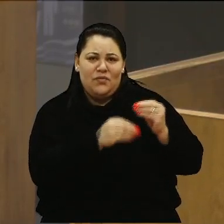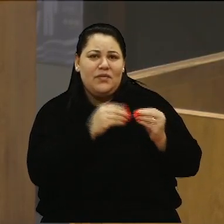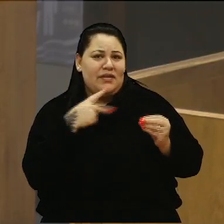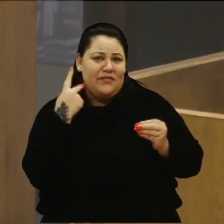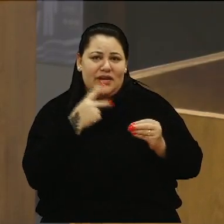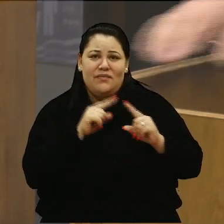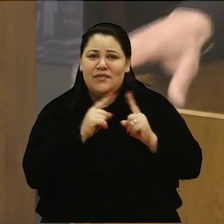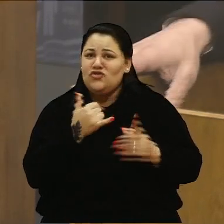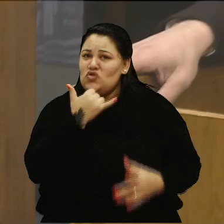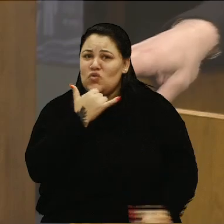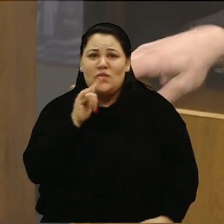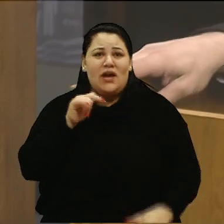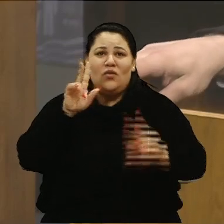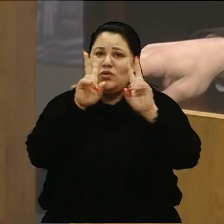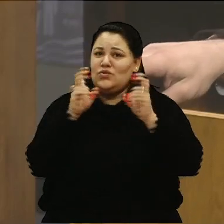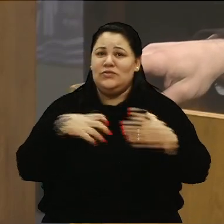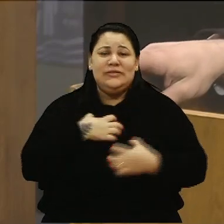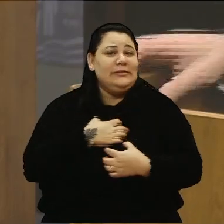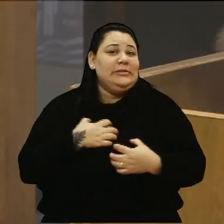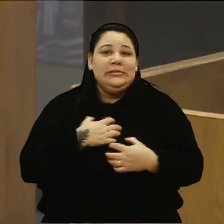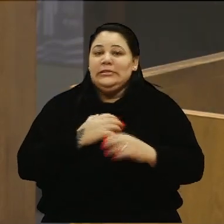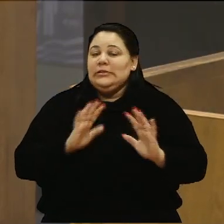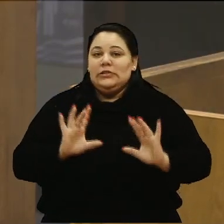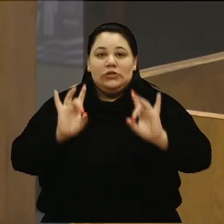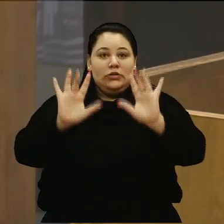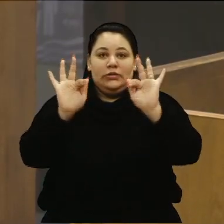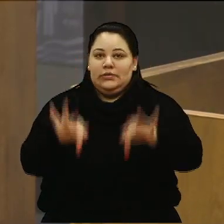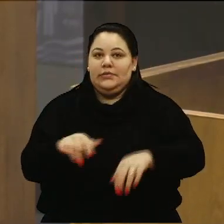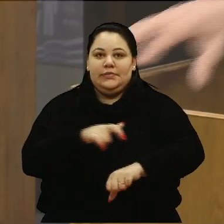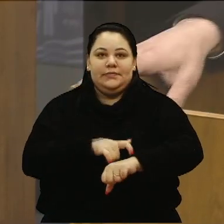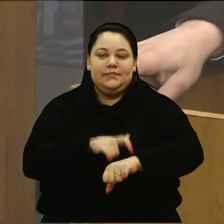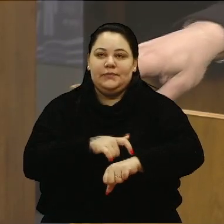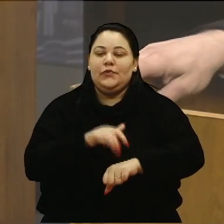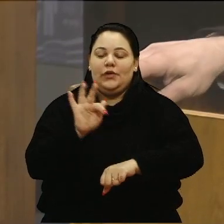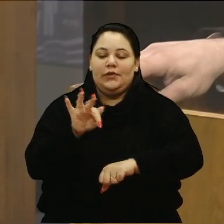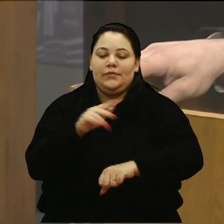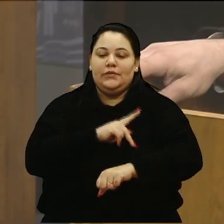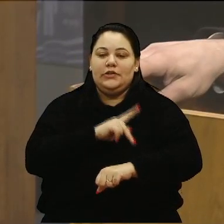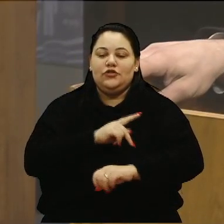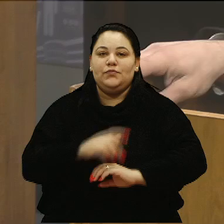é um assunto que... Para concluir, senhor presidente,